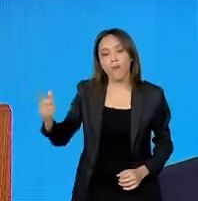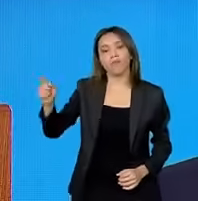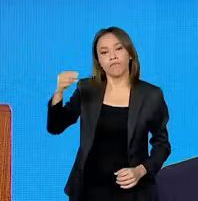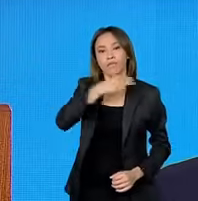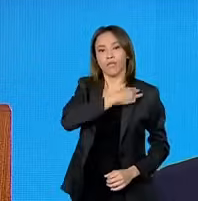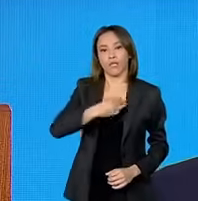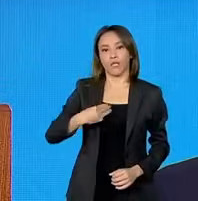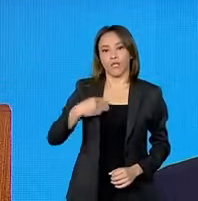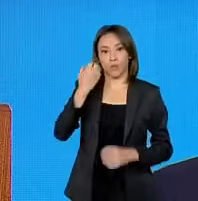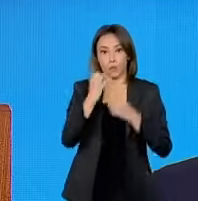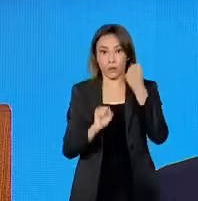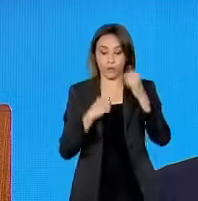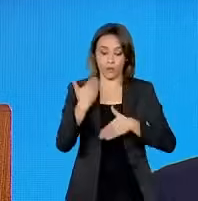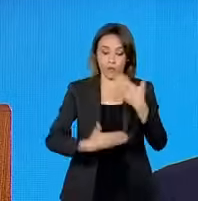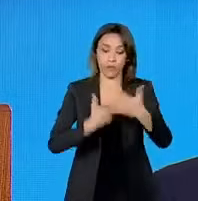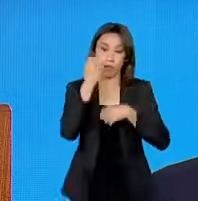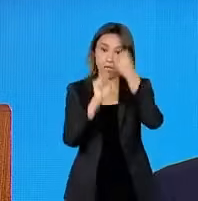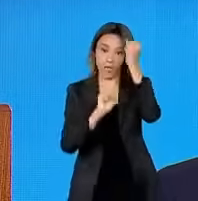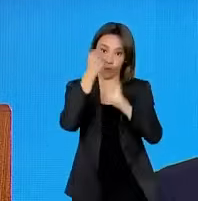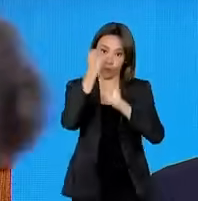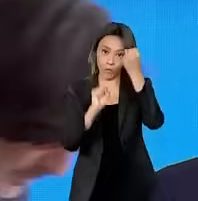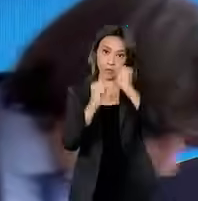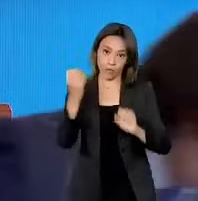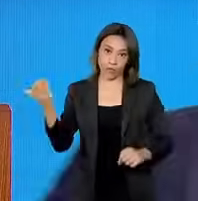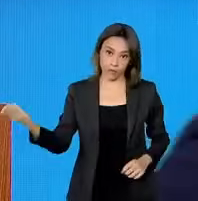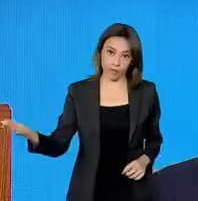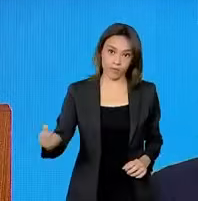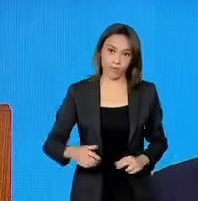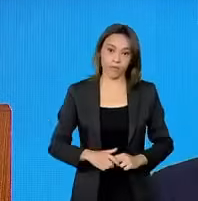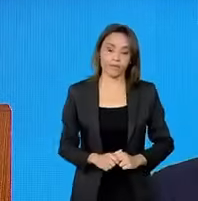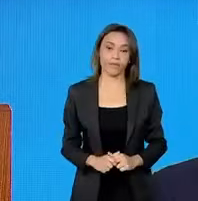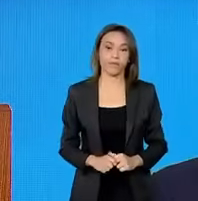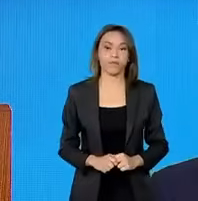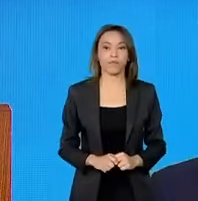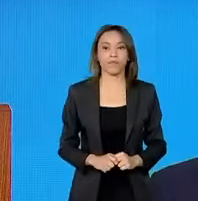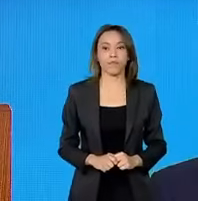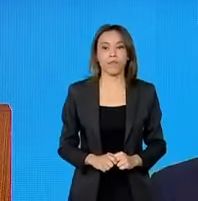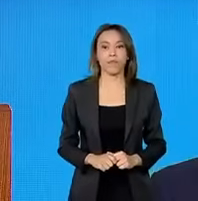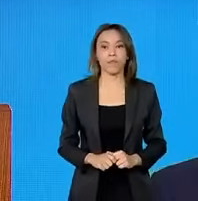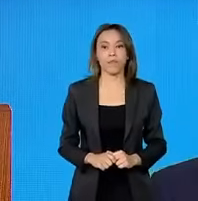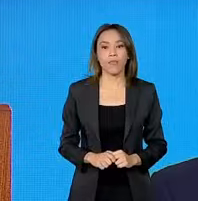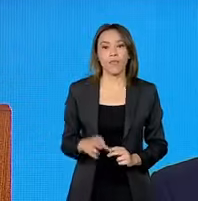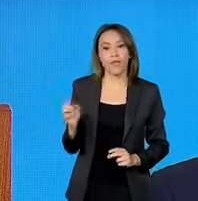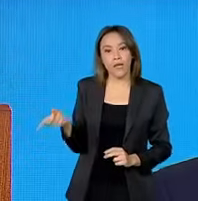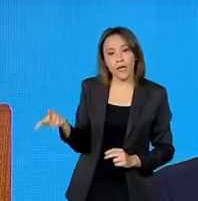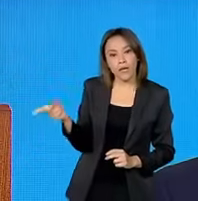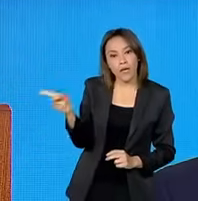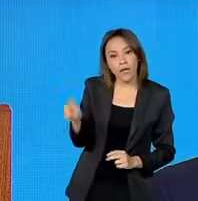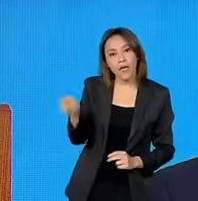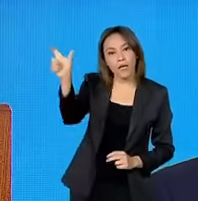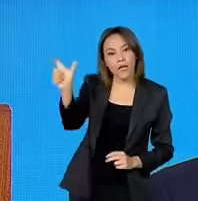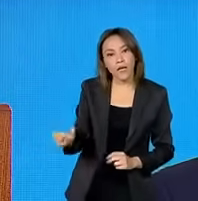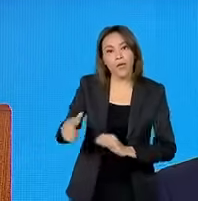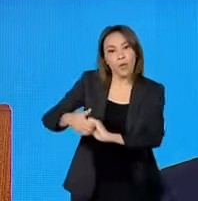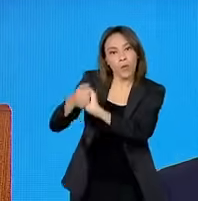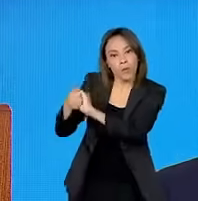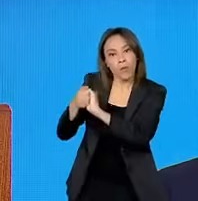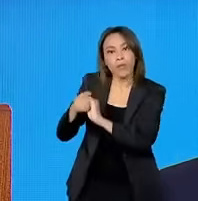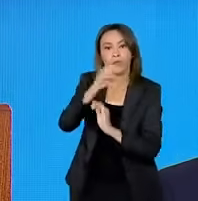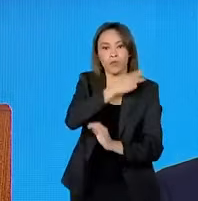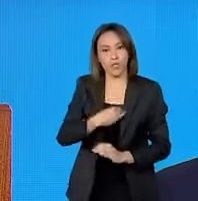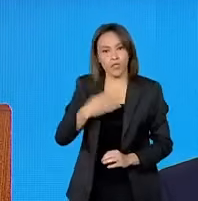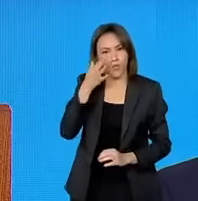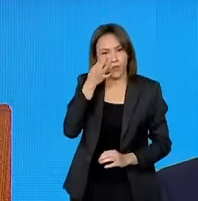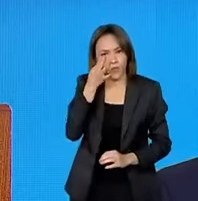do Desenvolvimento, Indústria, Comércio e Serviços. Quero cumprimentar os ministros que estão presentes. Eu agora vou